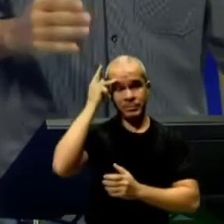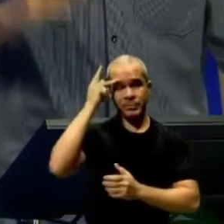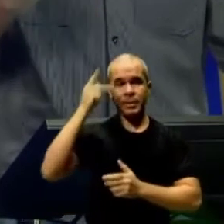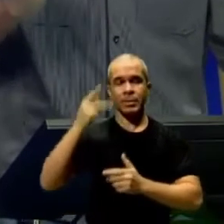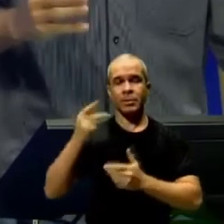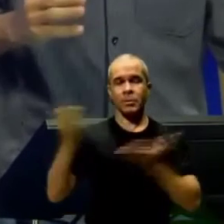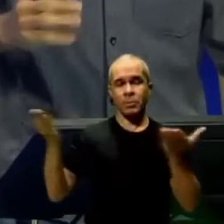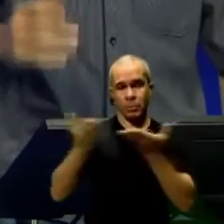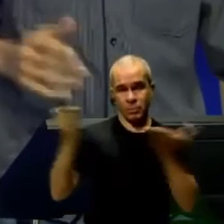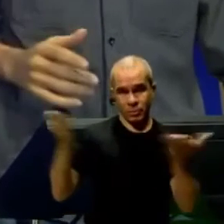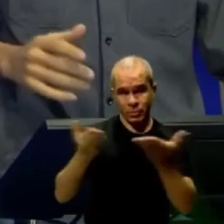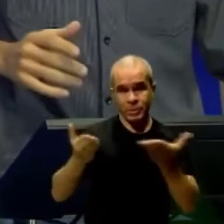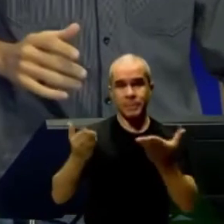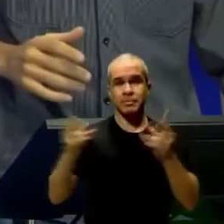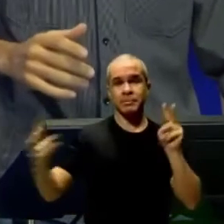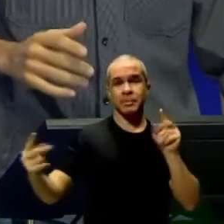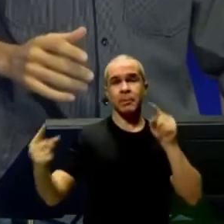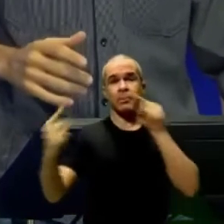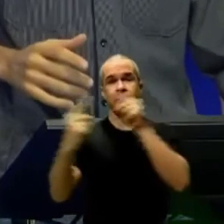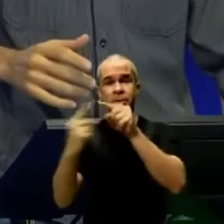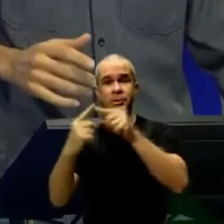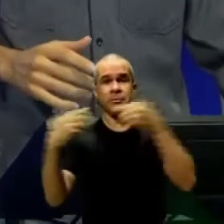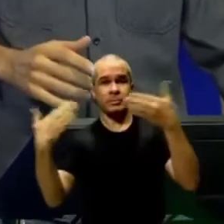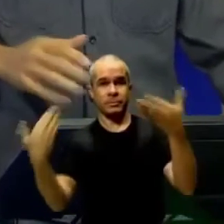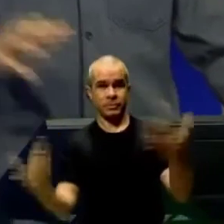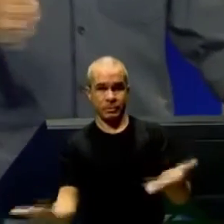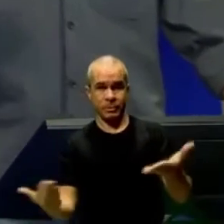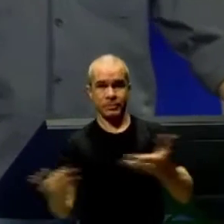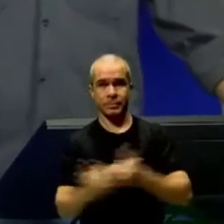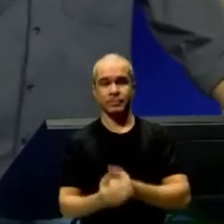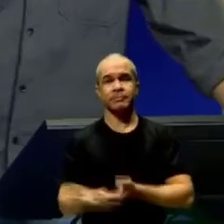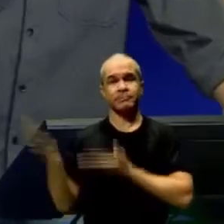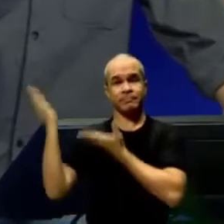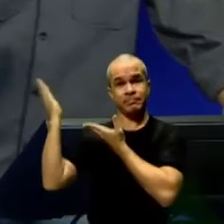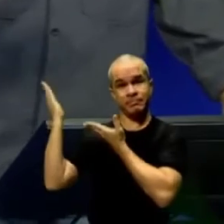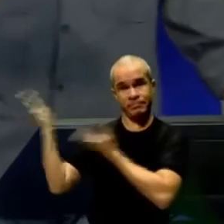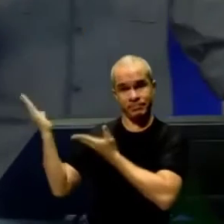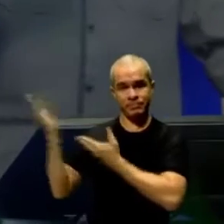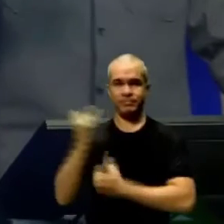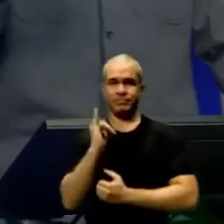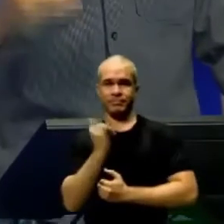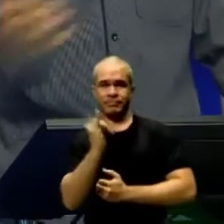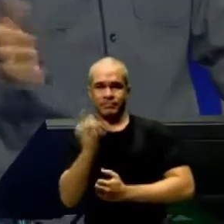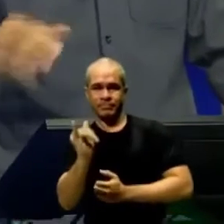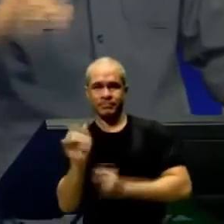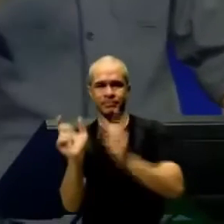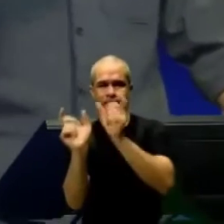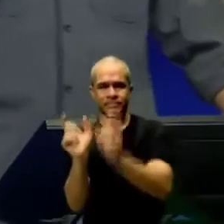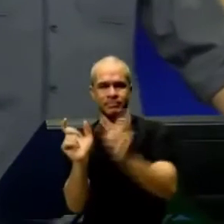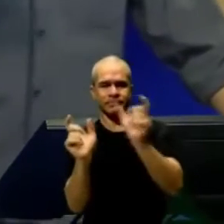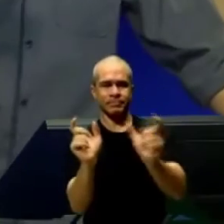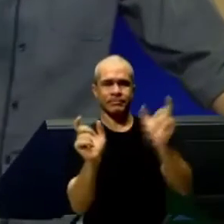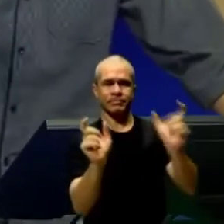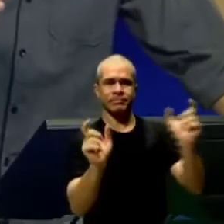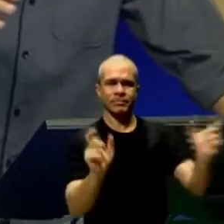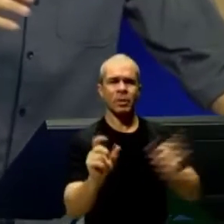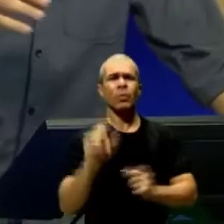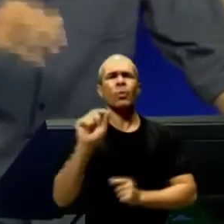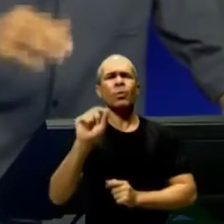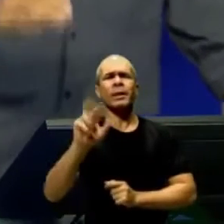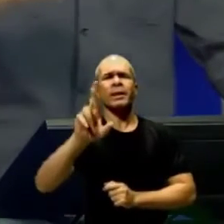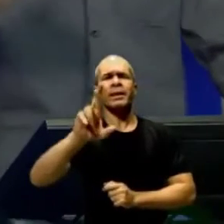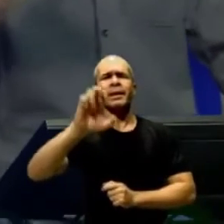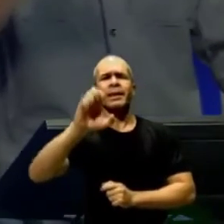expectativa de hoje é aplicações de circuitos elétricos. E para você, relembrar a aula passada, o que é um